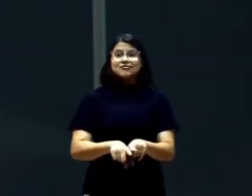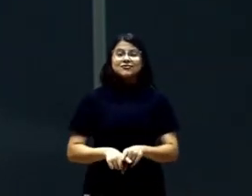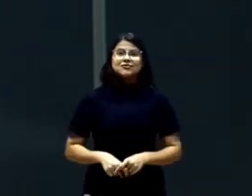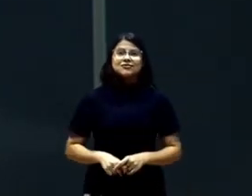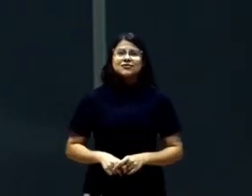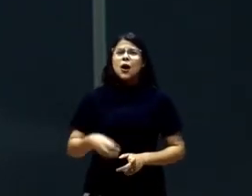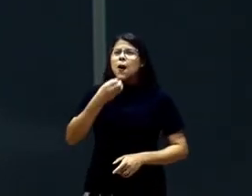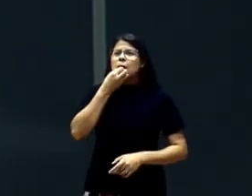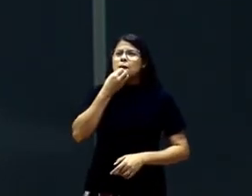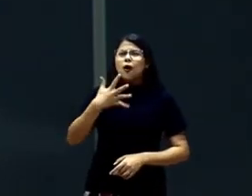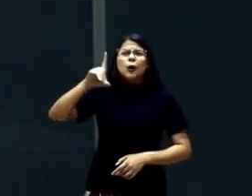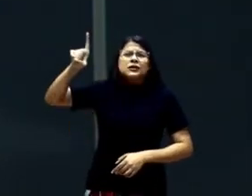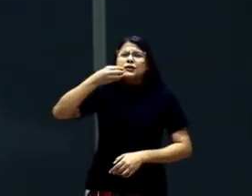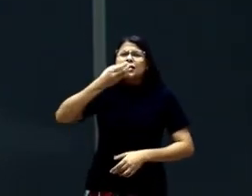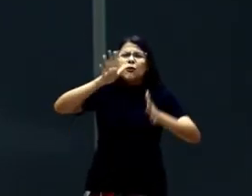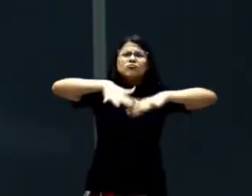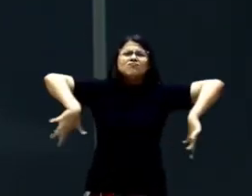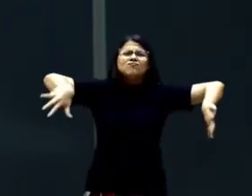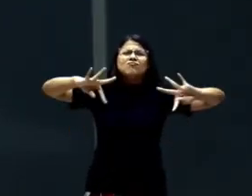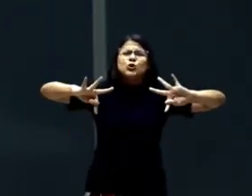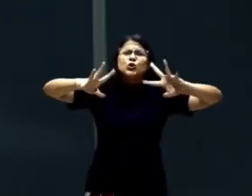Bom com todos nós que aqui estamos.